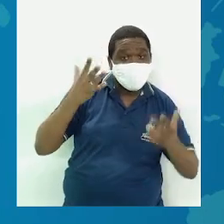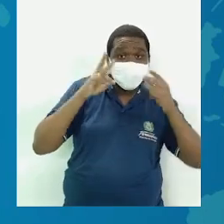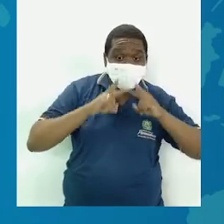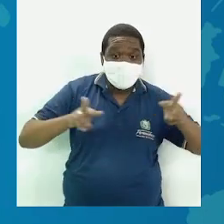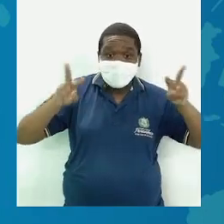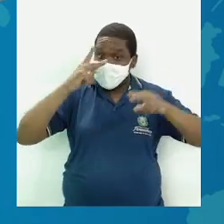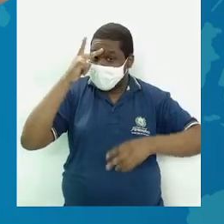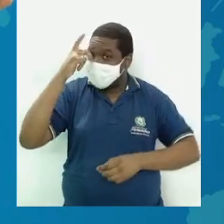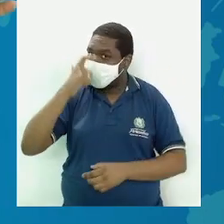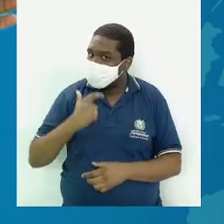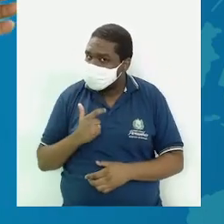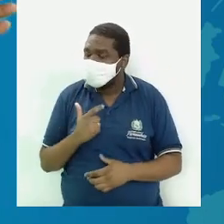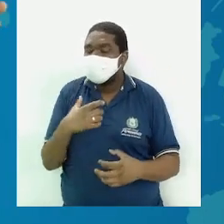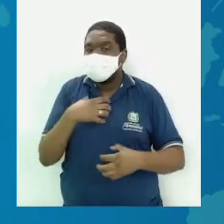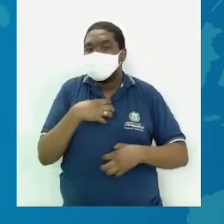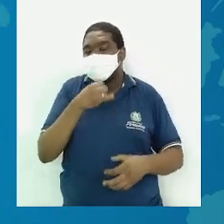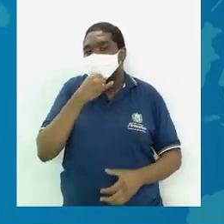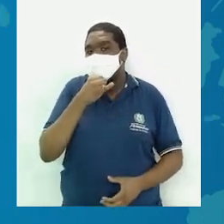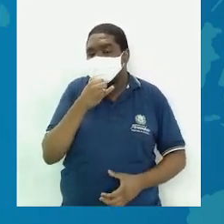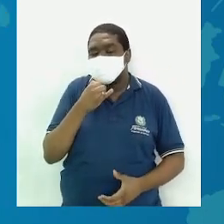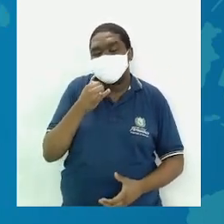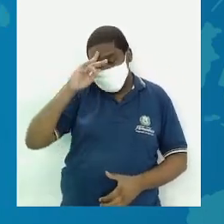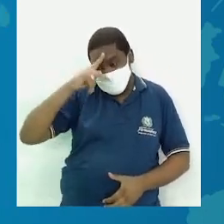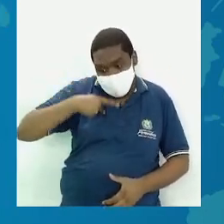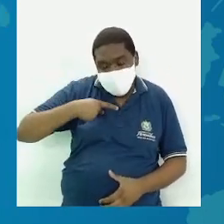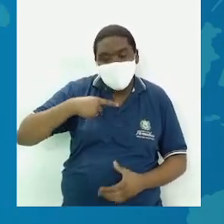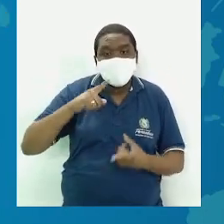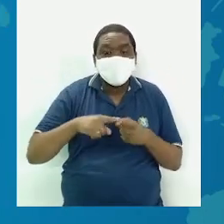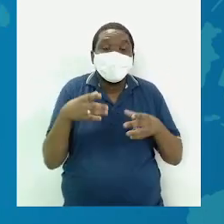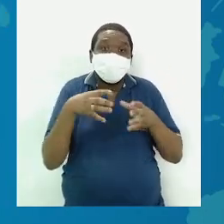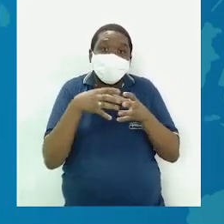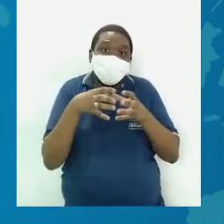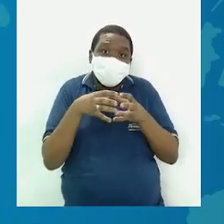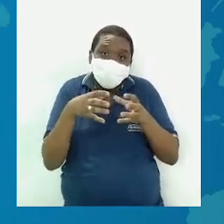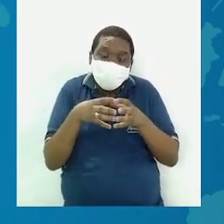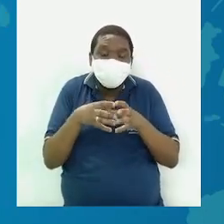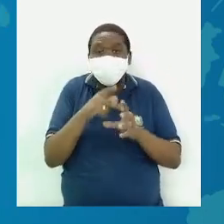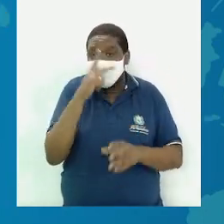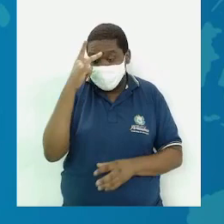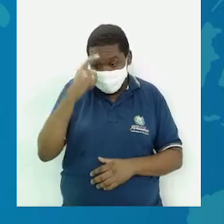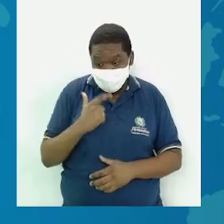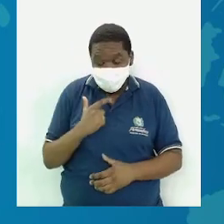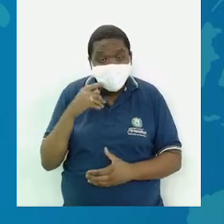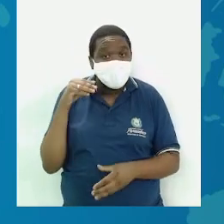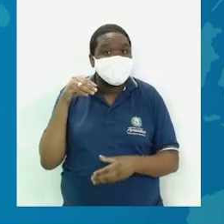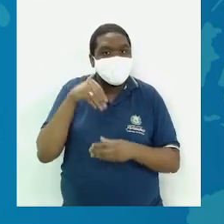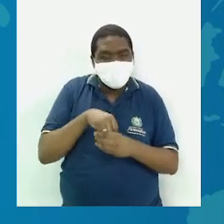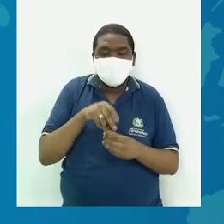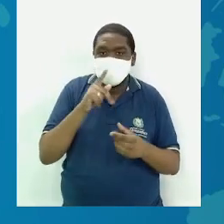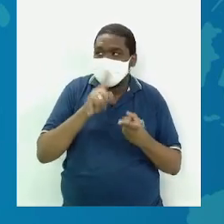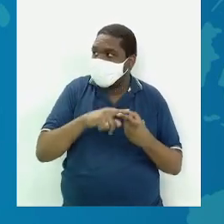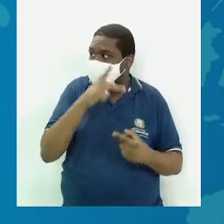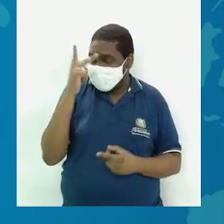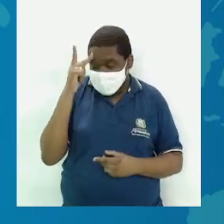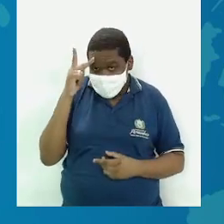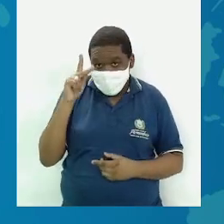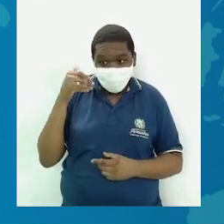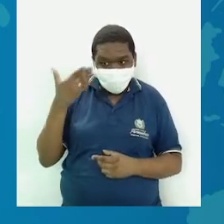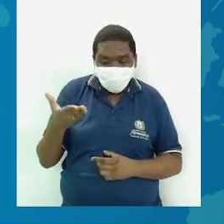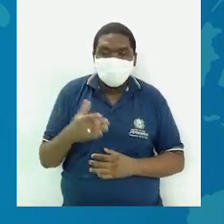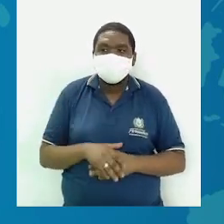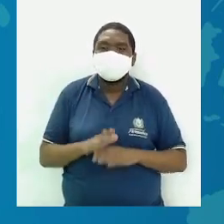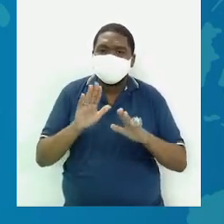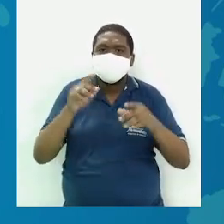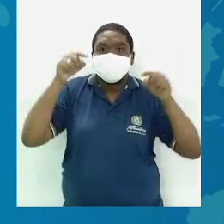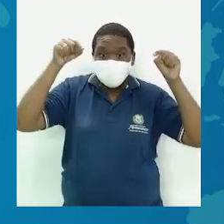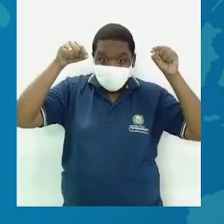homem, tanto do aspecto do indivíduo como no aspecto do coletivismo, o homem interior e o homem exterior. Aqui